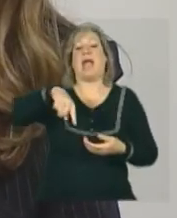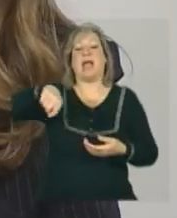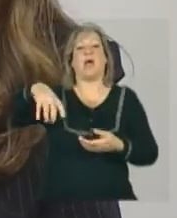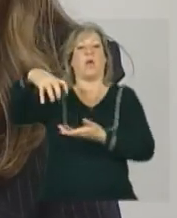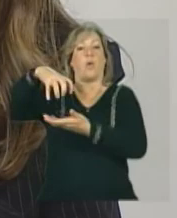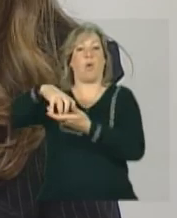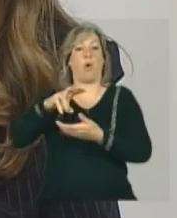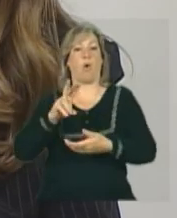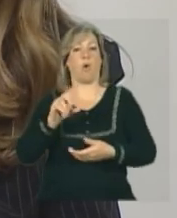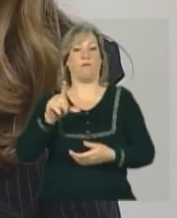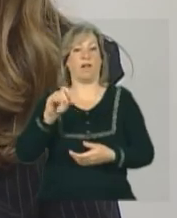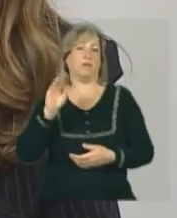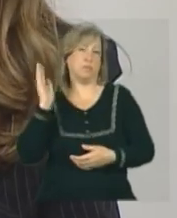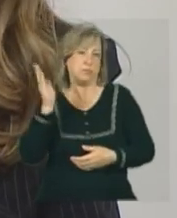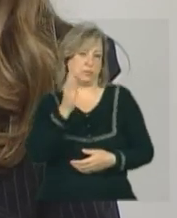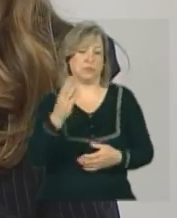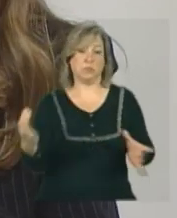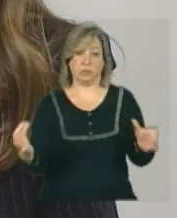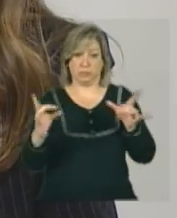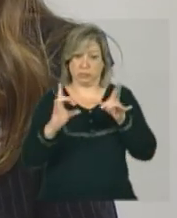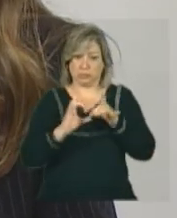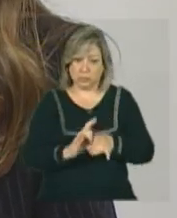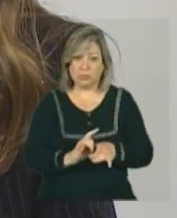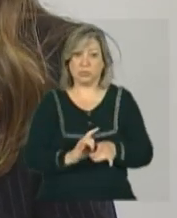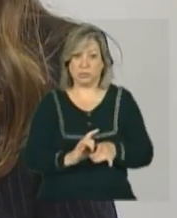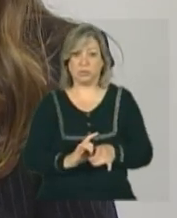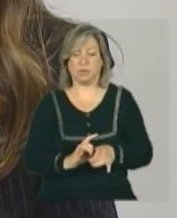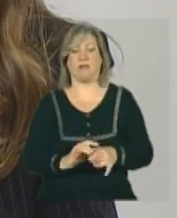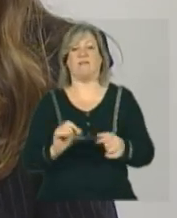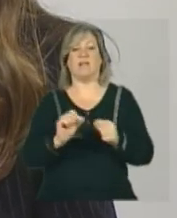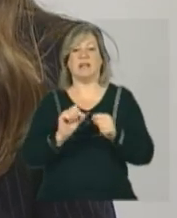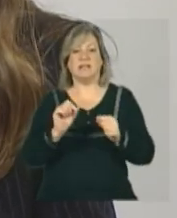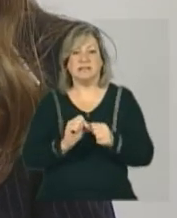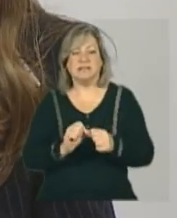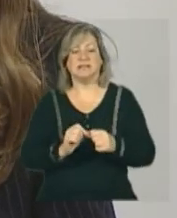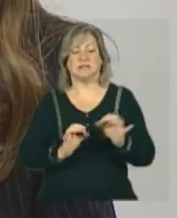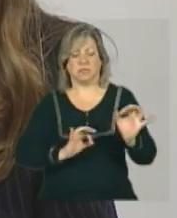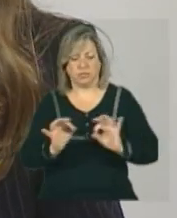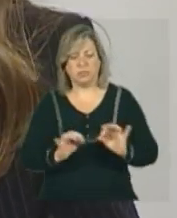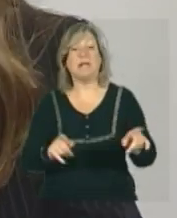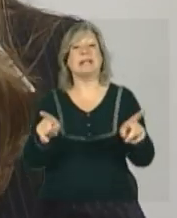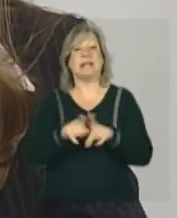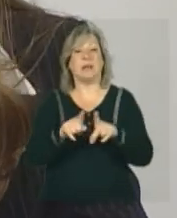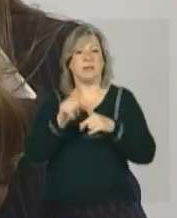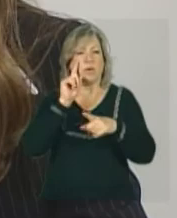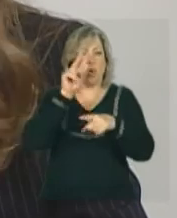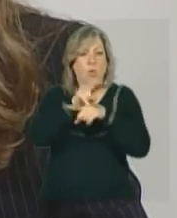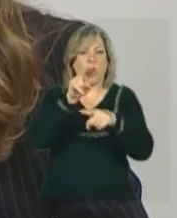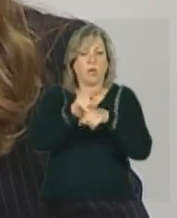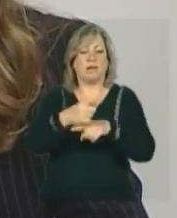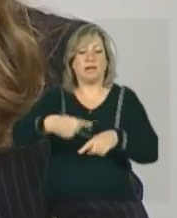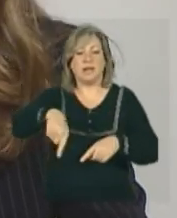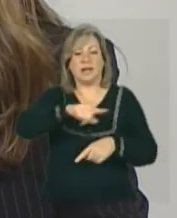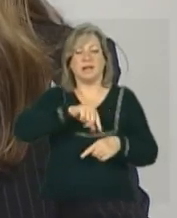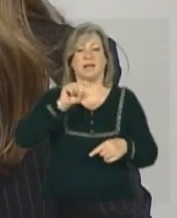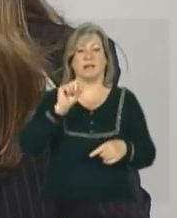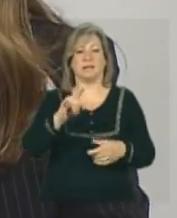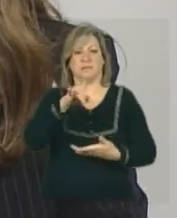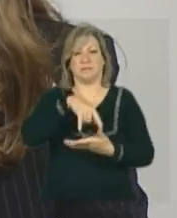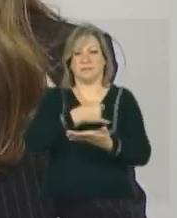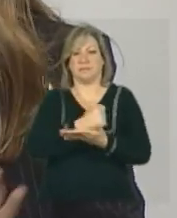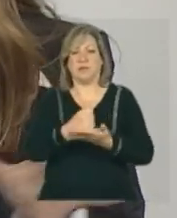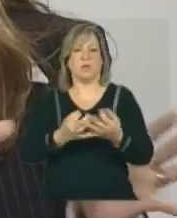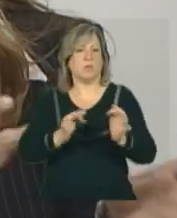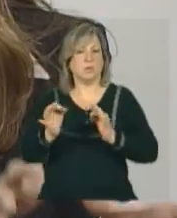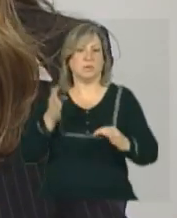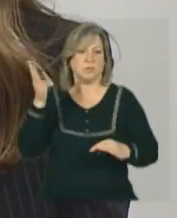CRAS, ela tem essa função essencial de realizar encaminhamentos e realizar o acompanhamento desses encaminhamentos. Então, a mesma